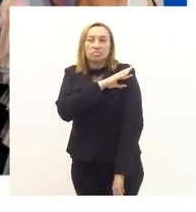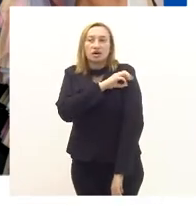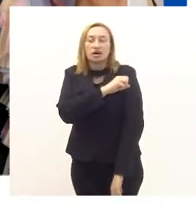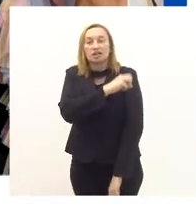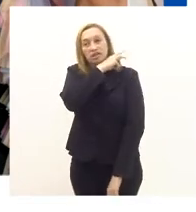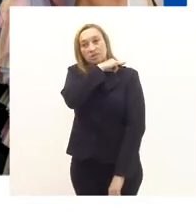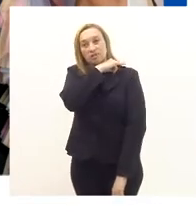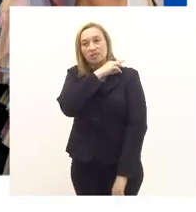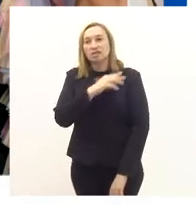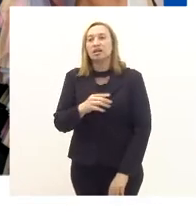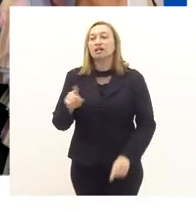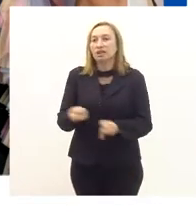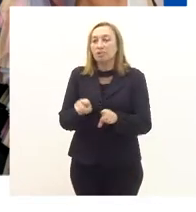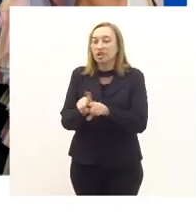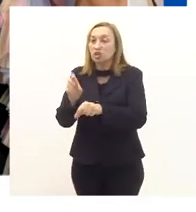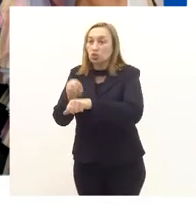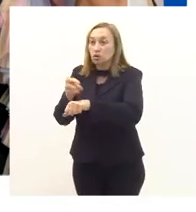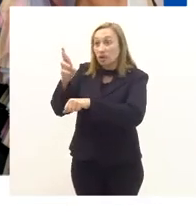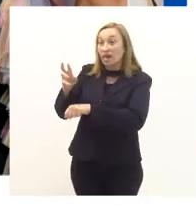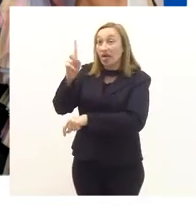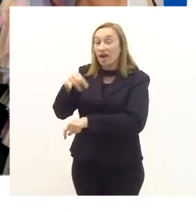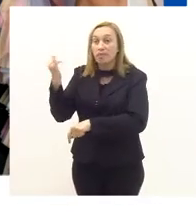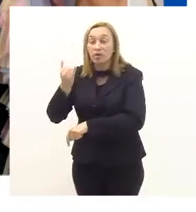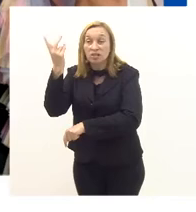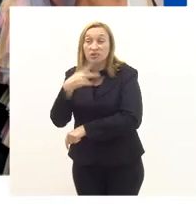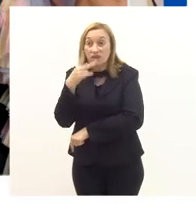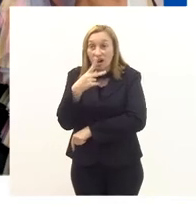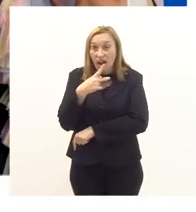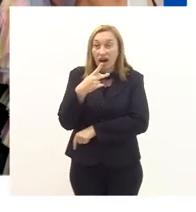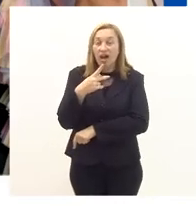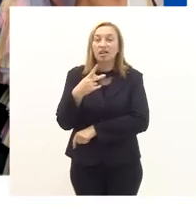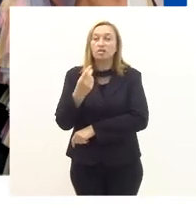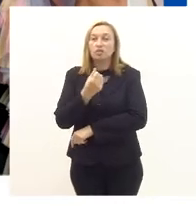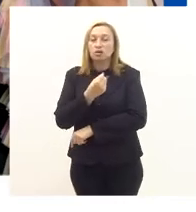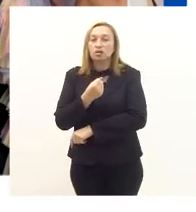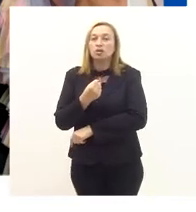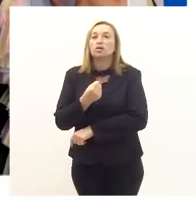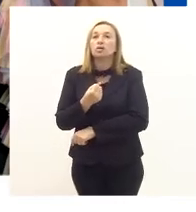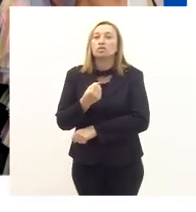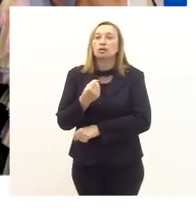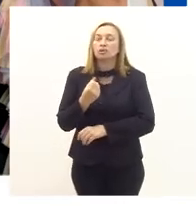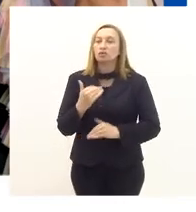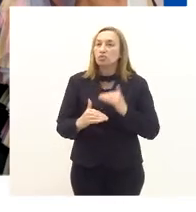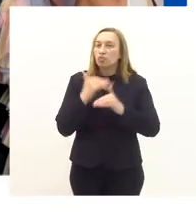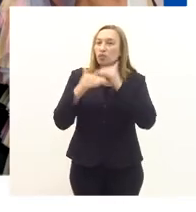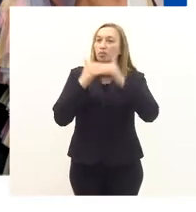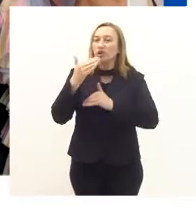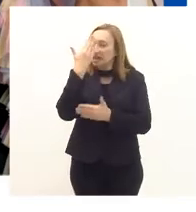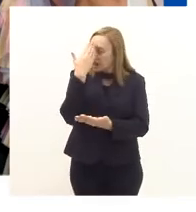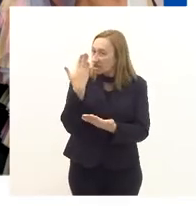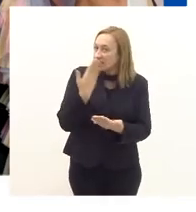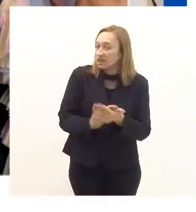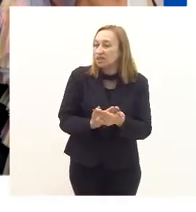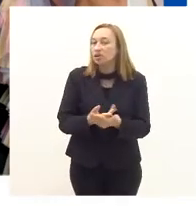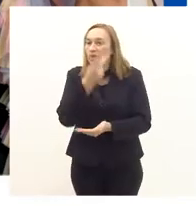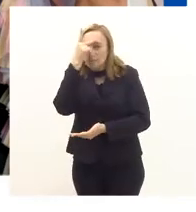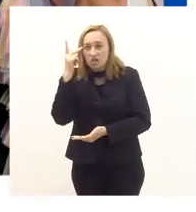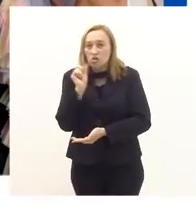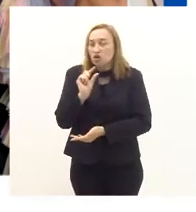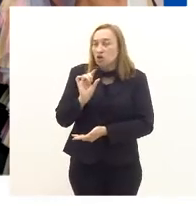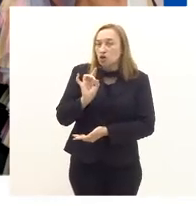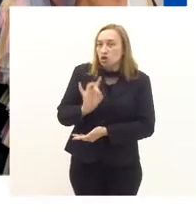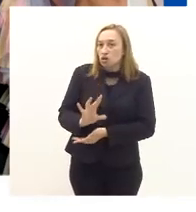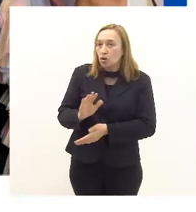também com doutorado. Então, é importante que a gente fale isso, quando o recorte, né, acredita que a gente tem apenas pessoas vindo